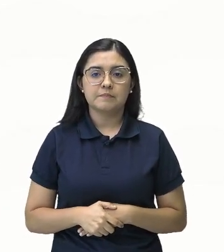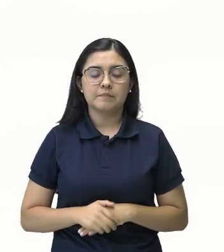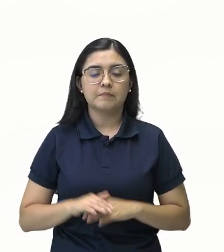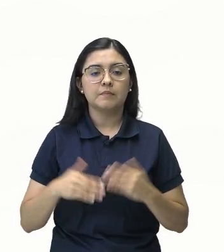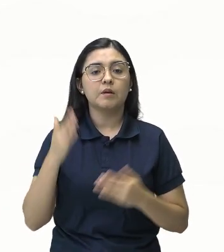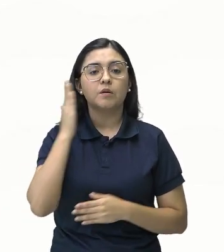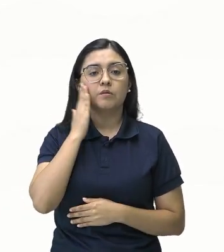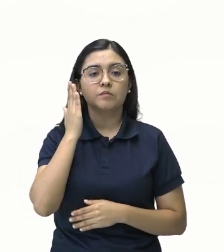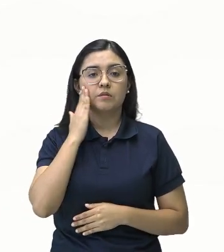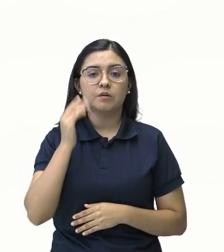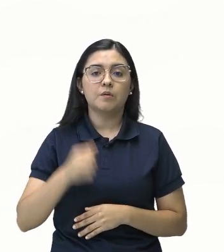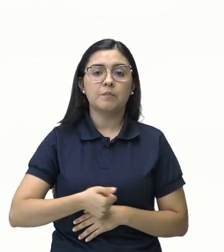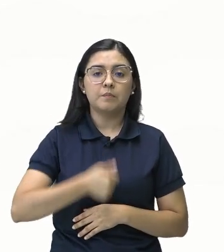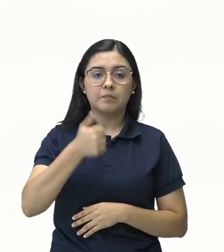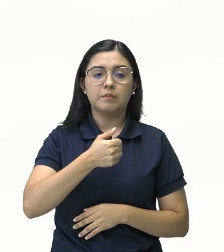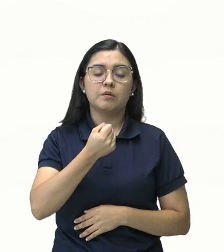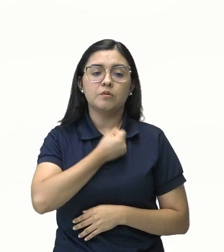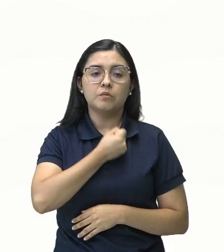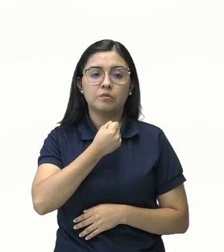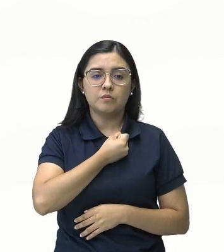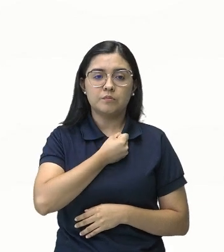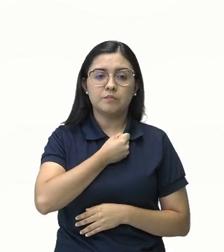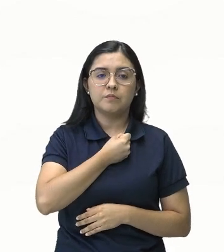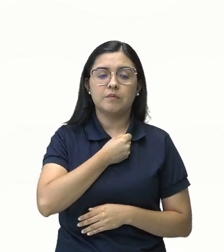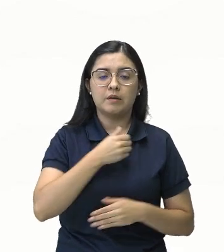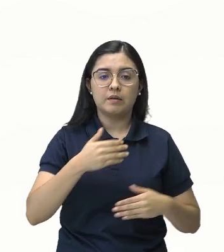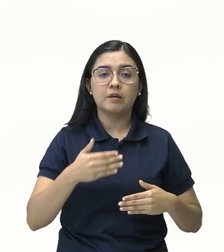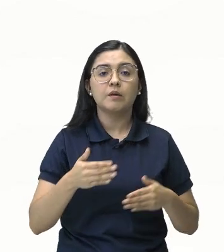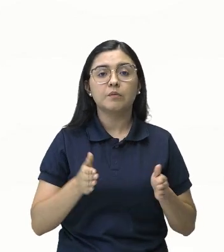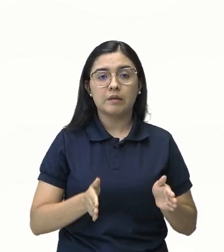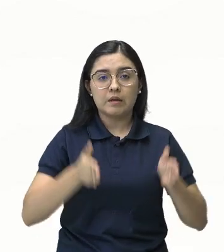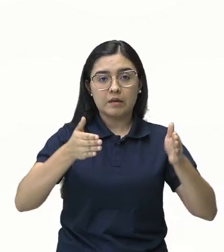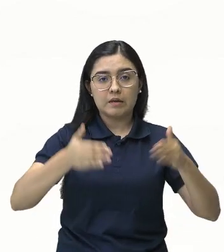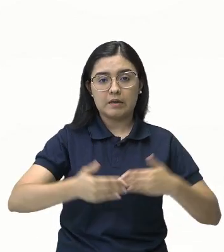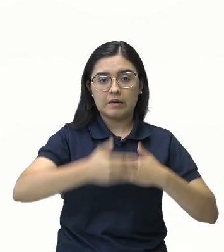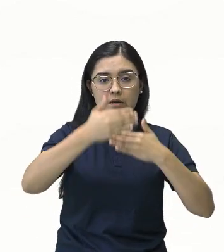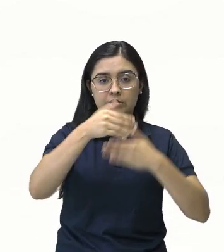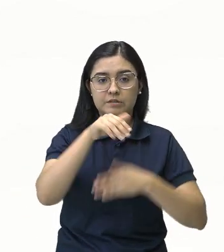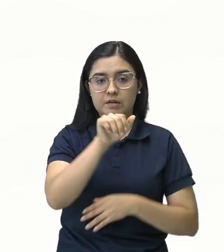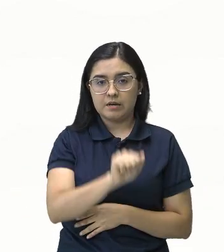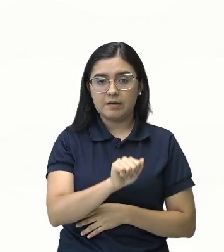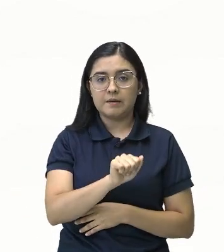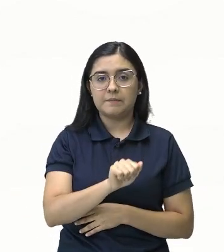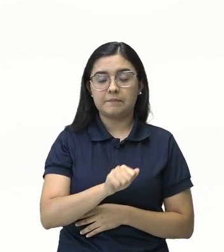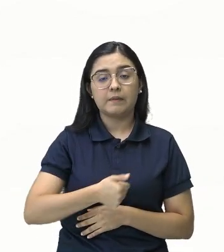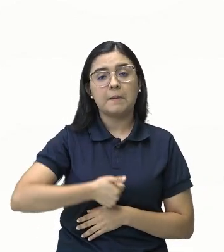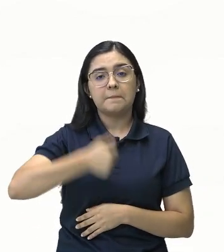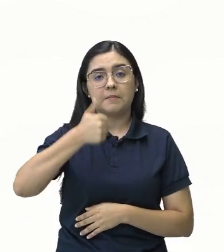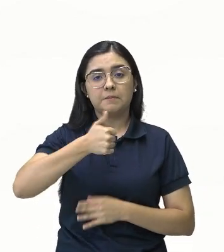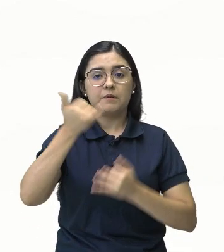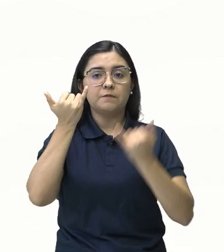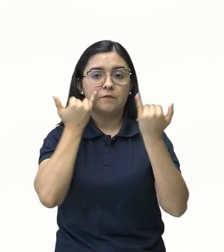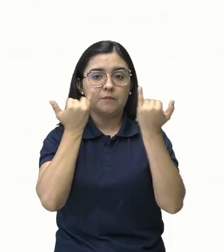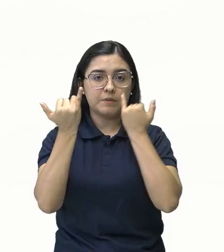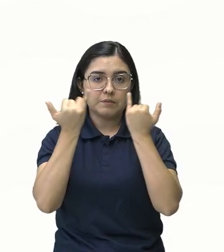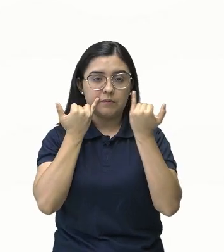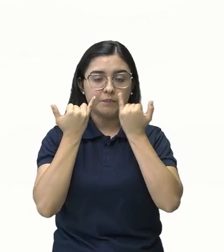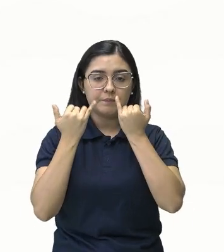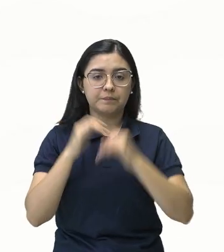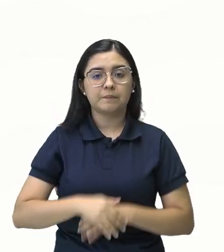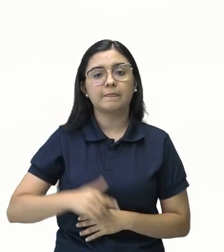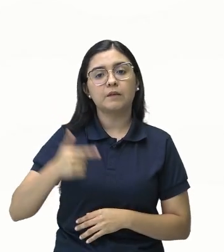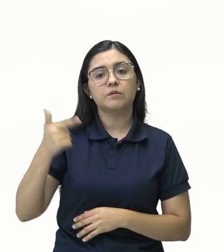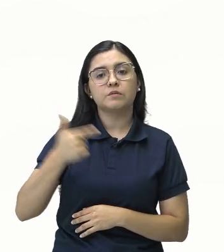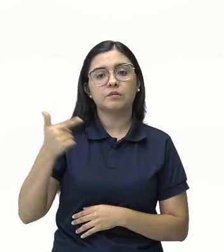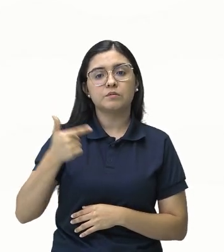meu primeiro número vai ser o da caixa A, porque é a nossa primeira informação. E o nosso